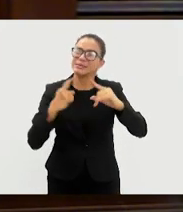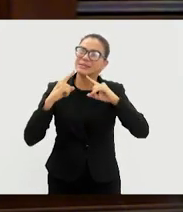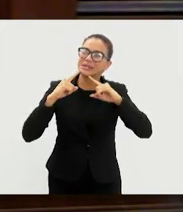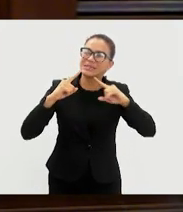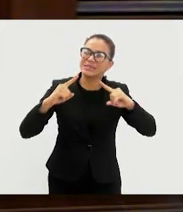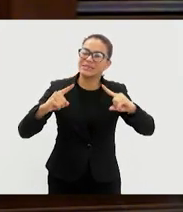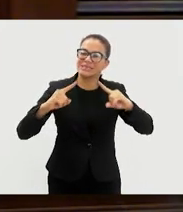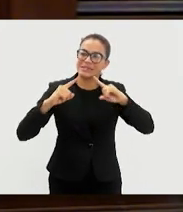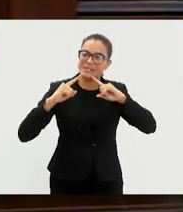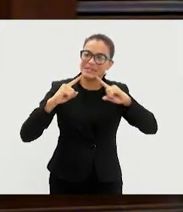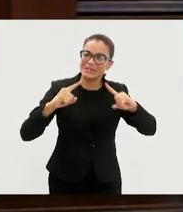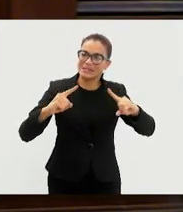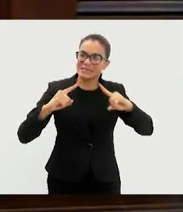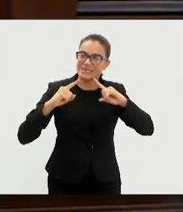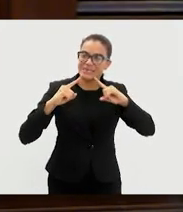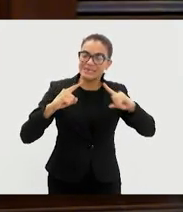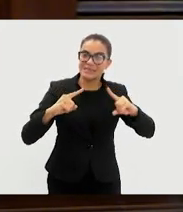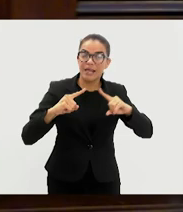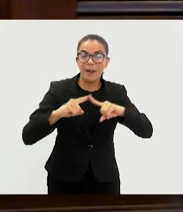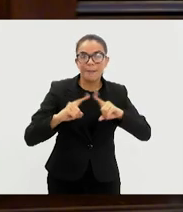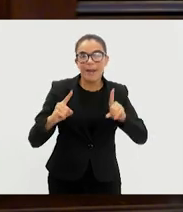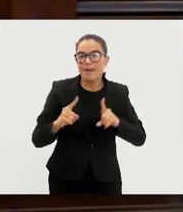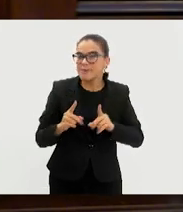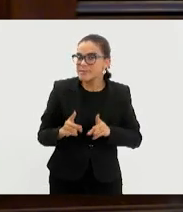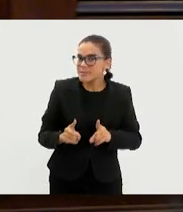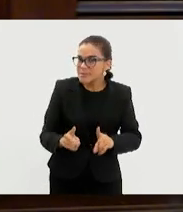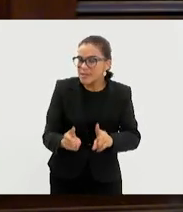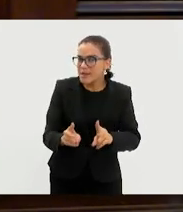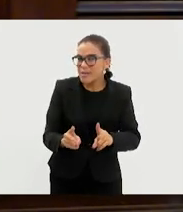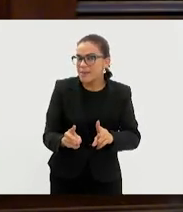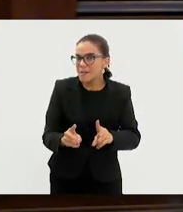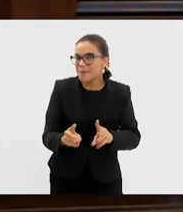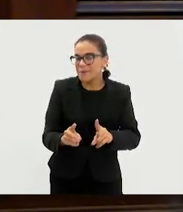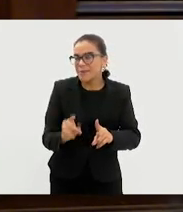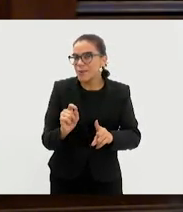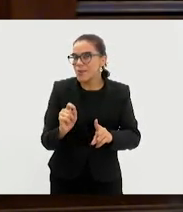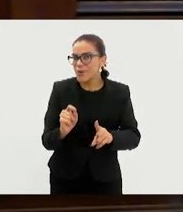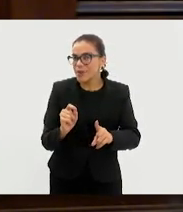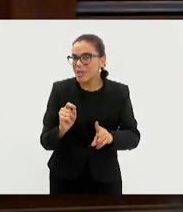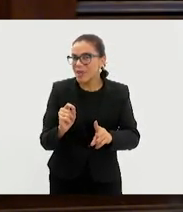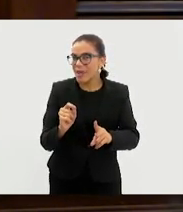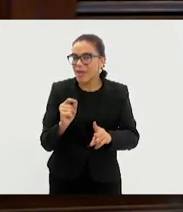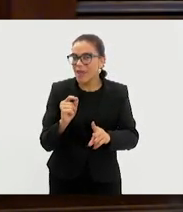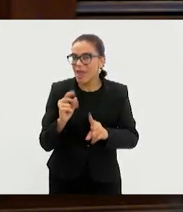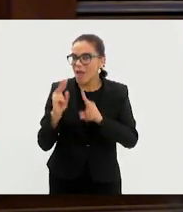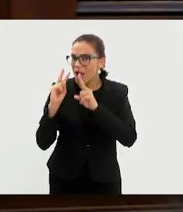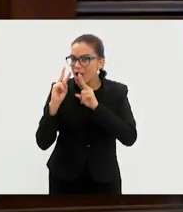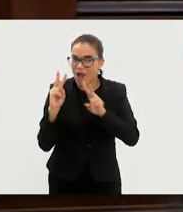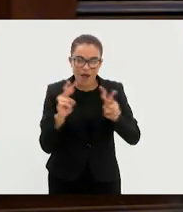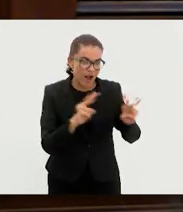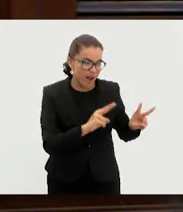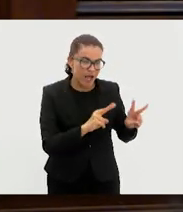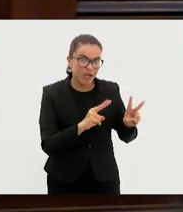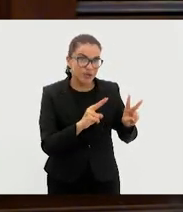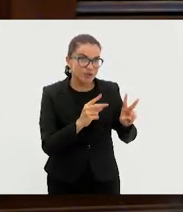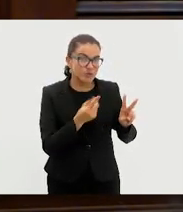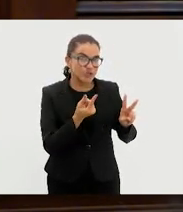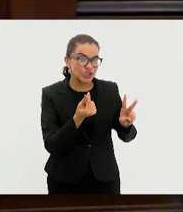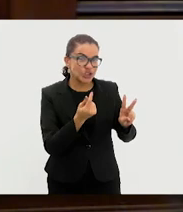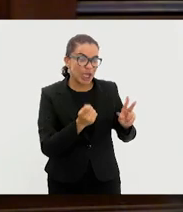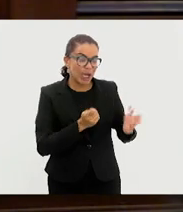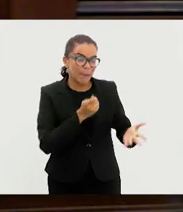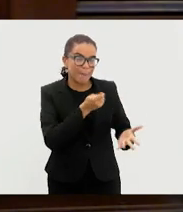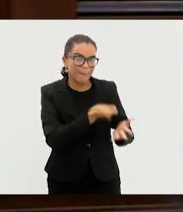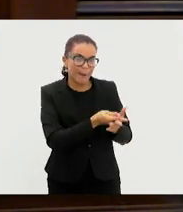incessantemente, mas sempre com olho nas receitas e despesas. E o